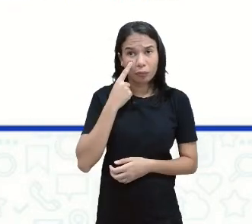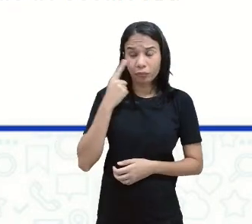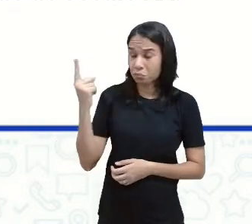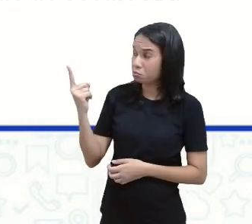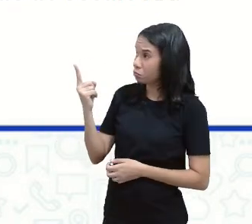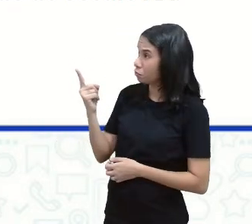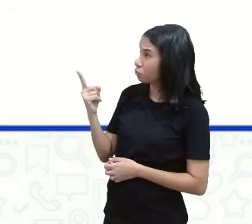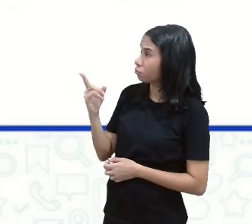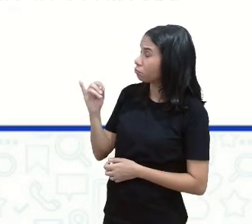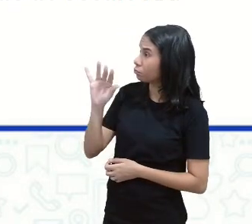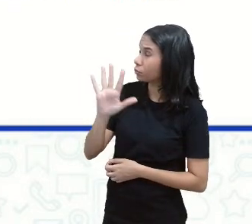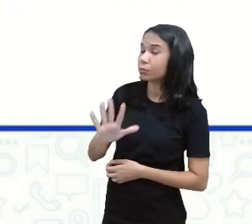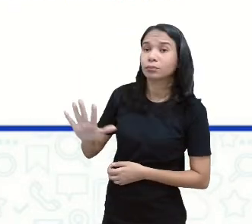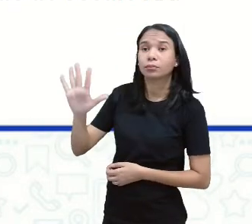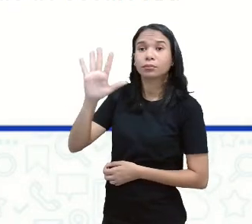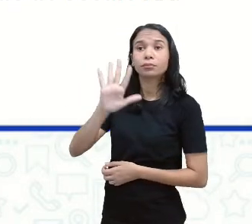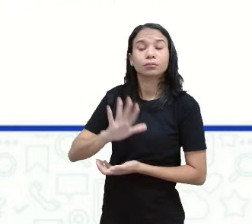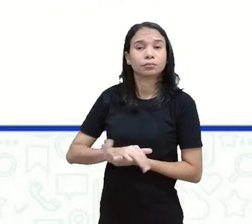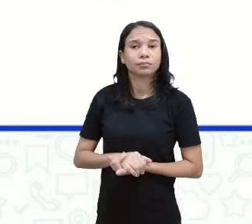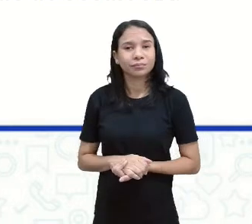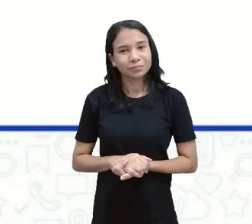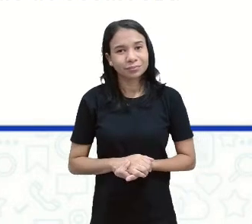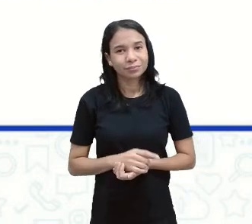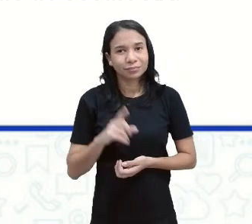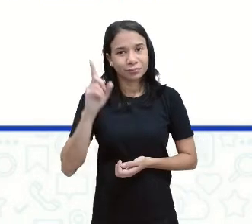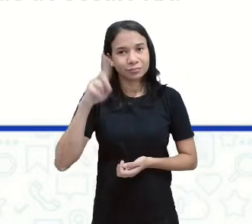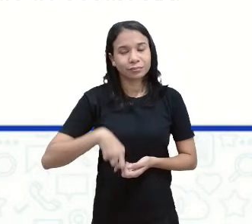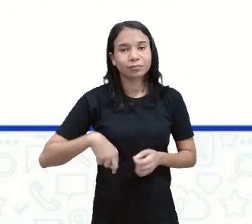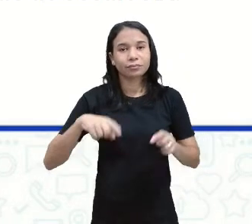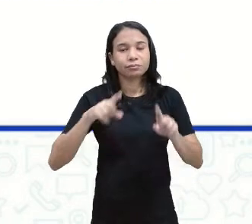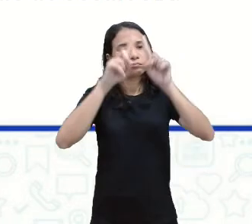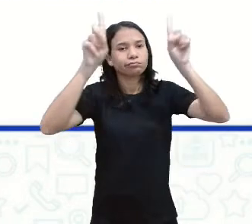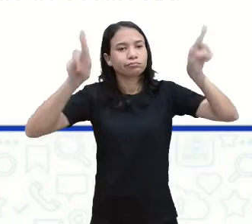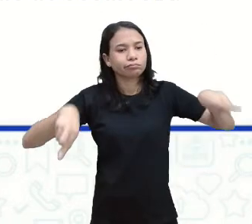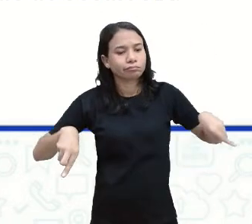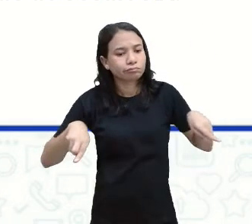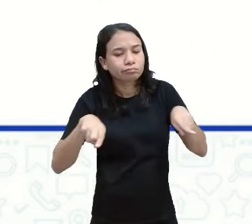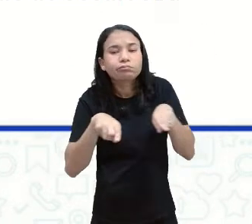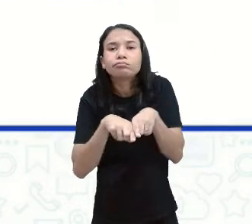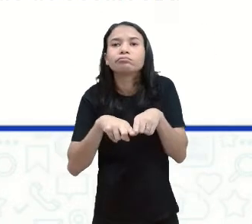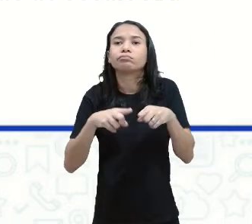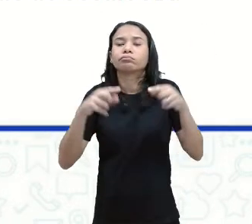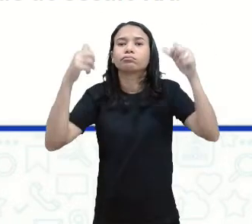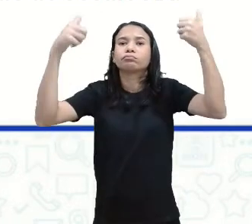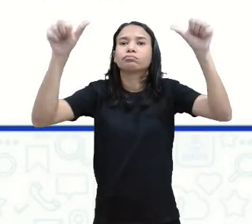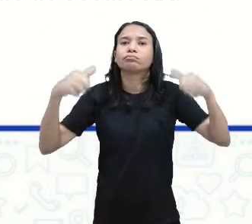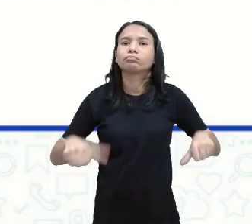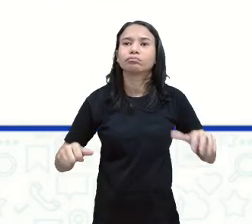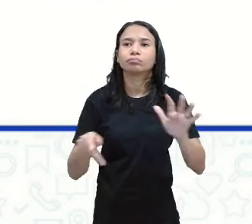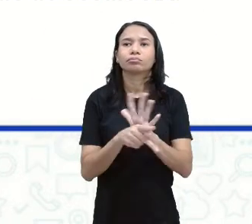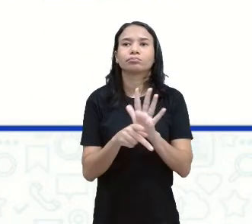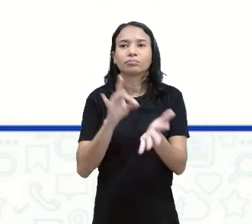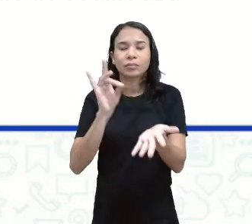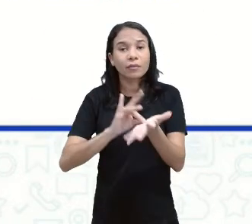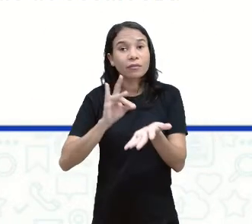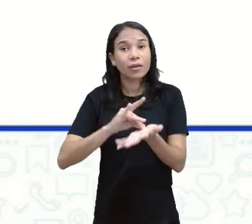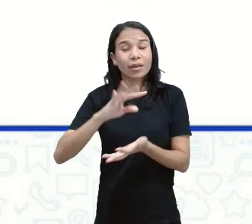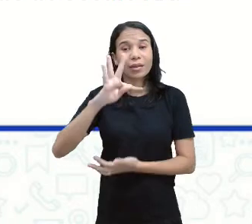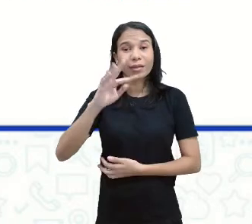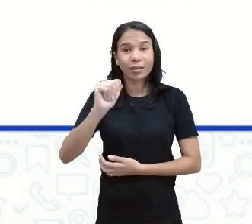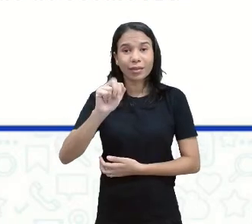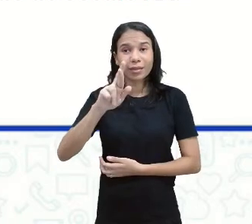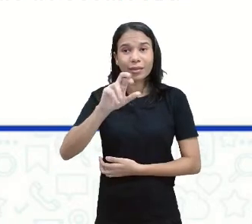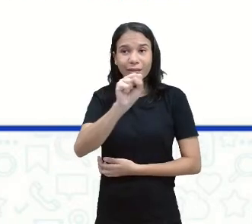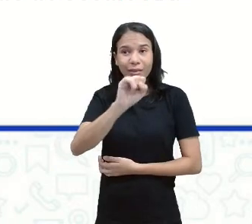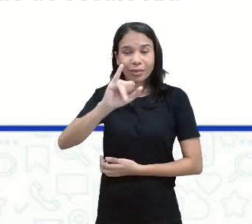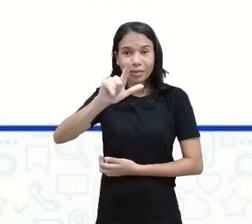uma imagem. Essa imagem é um quadro, né, da nossa grande Tarsila do